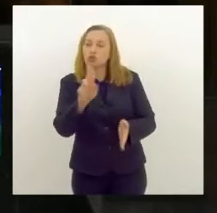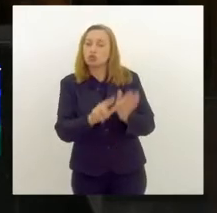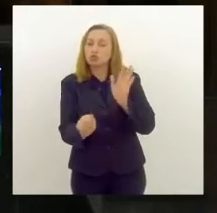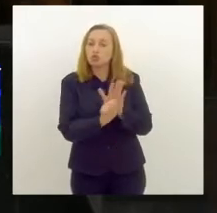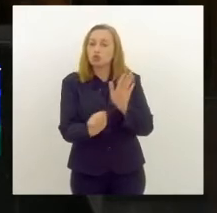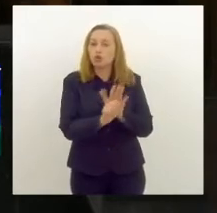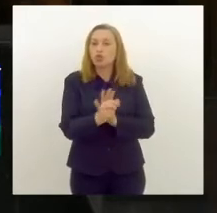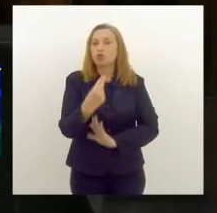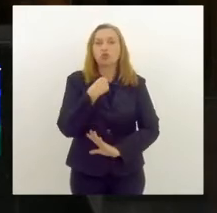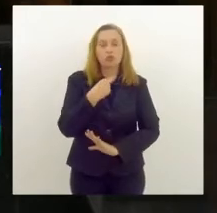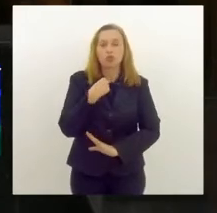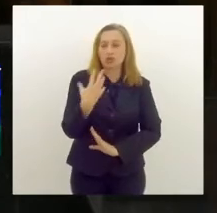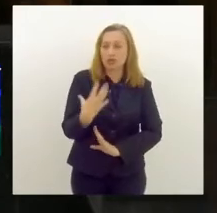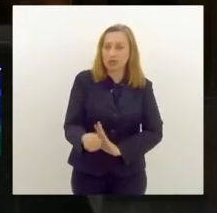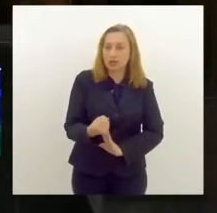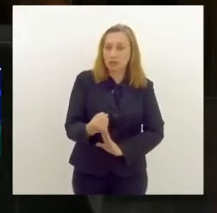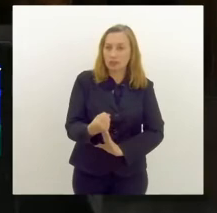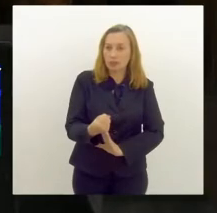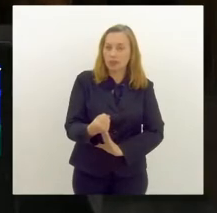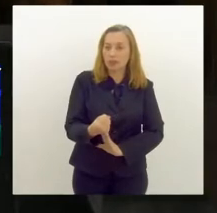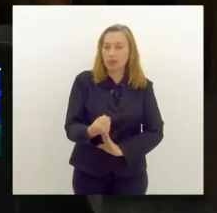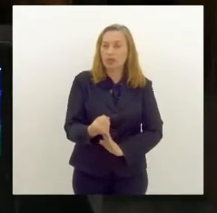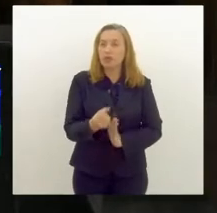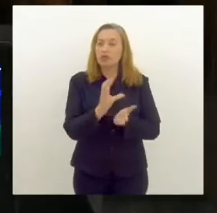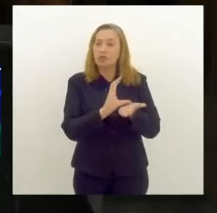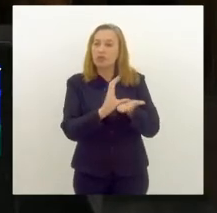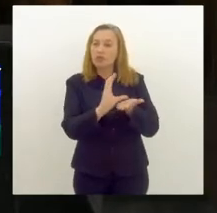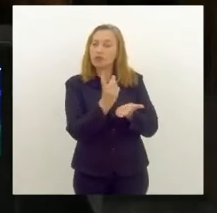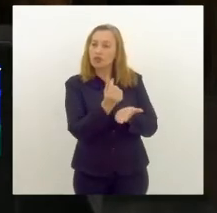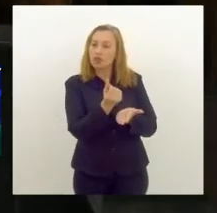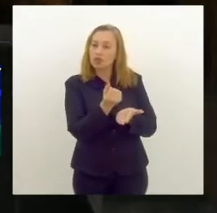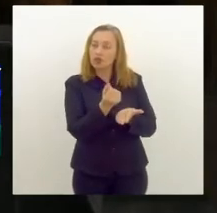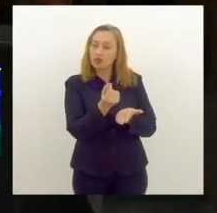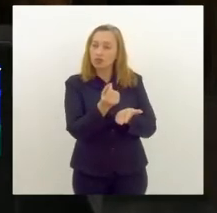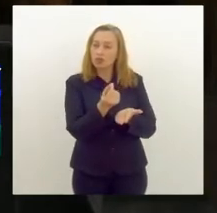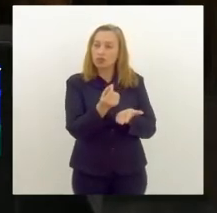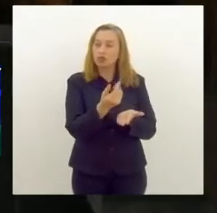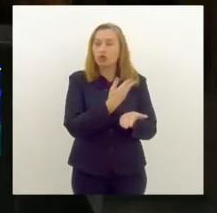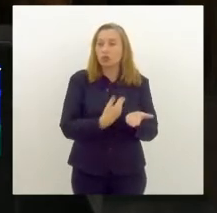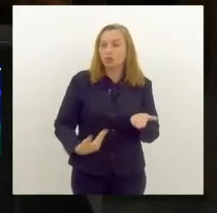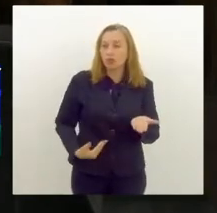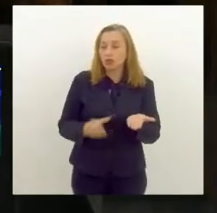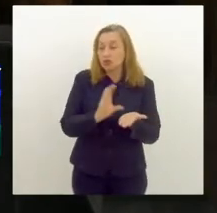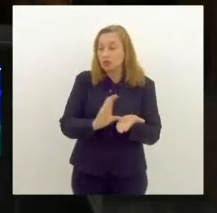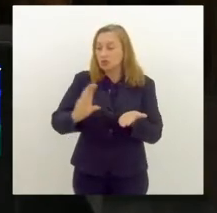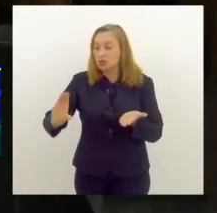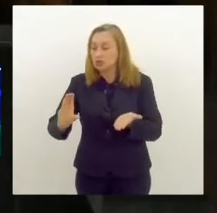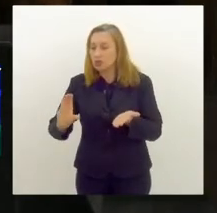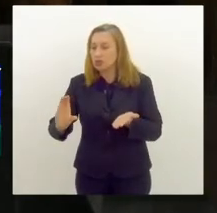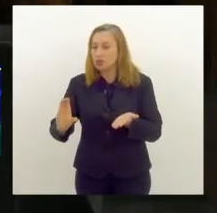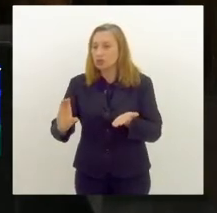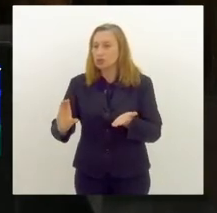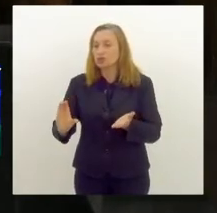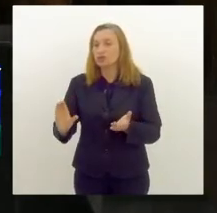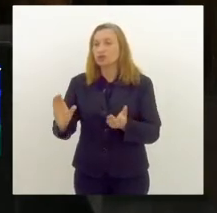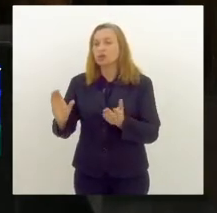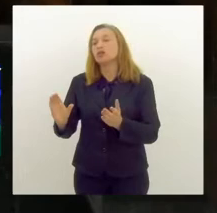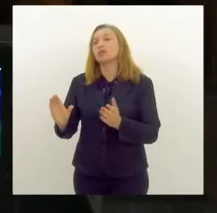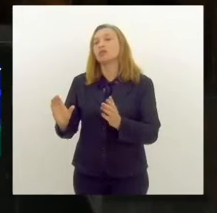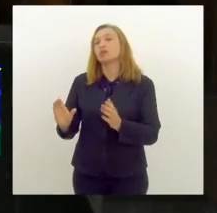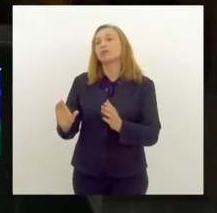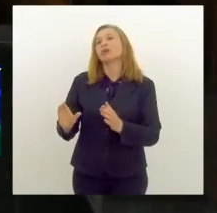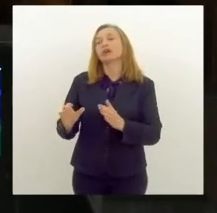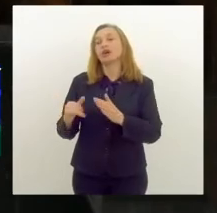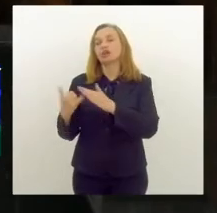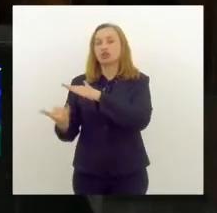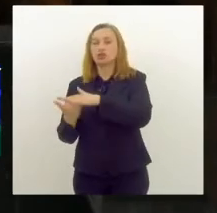pode aceitar é que recursos públicos sejam repassados para instituições religiosas que promovem a